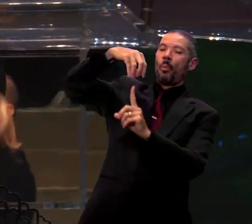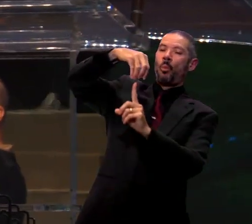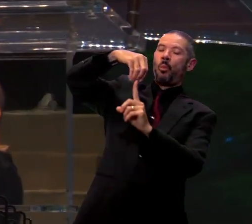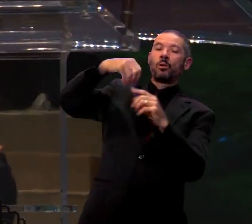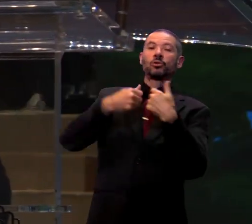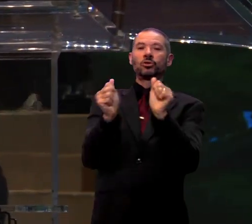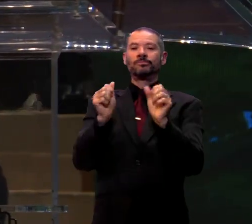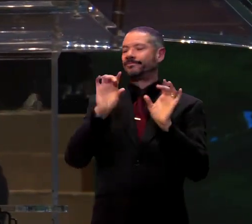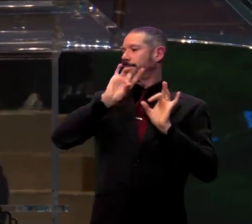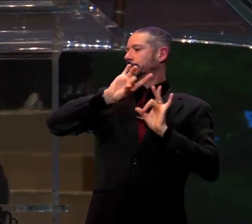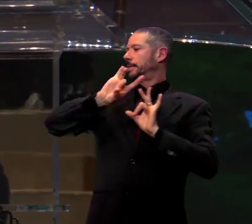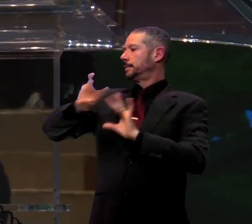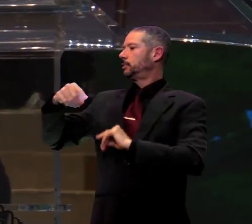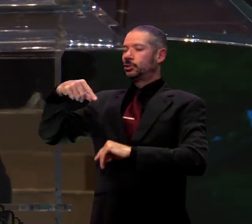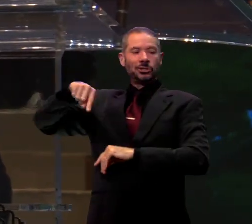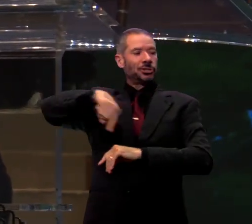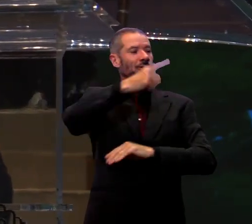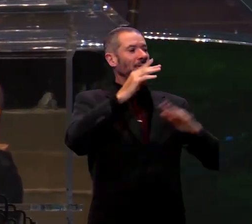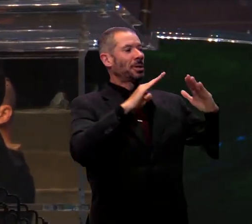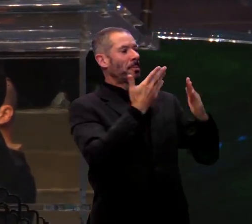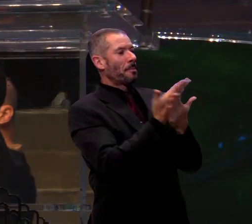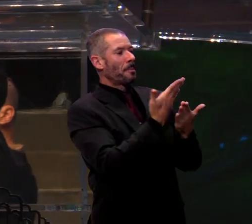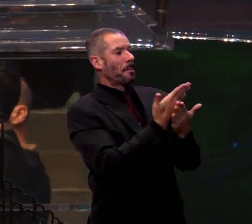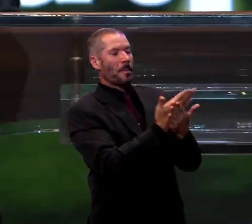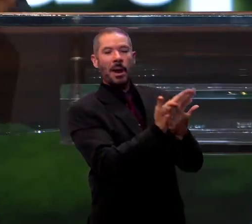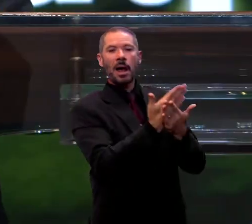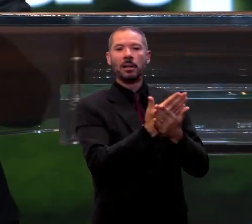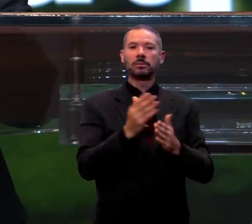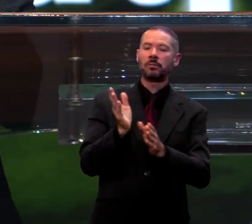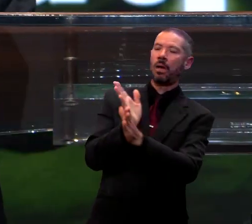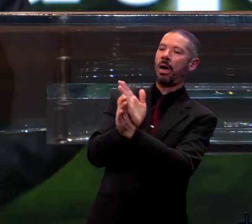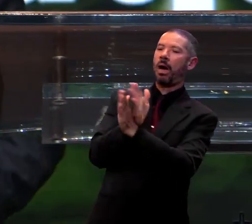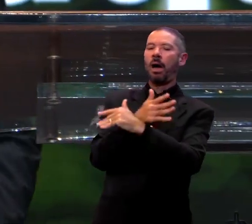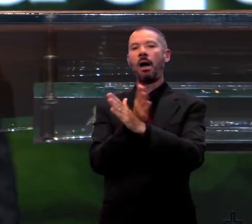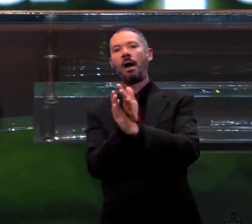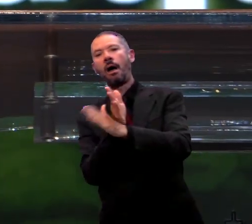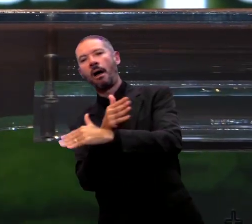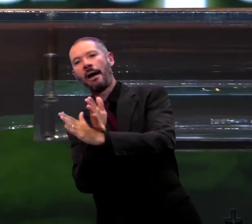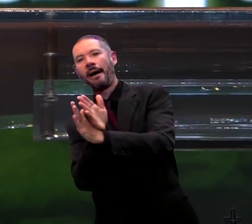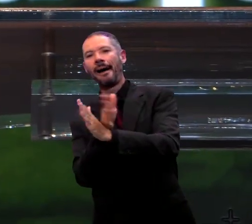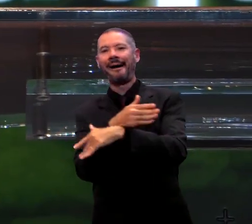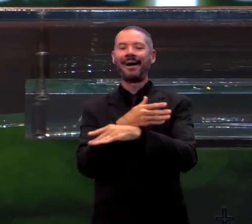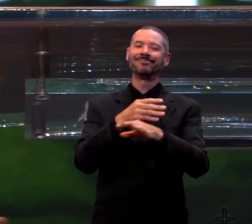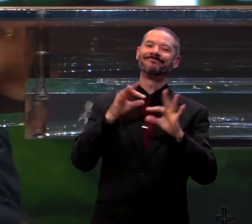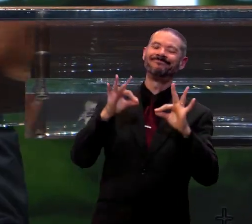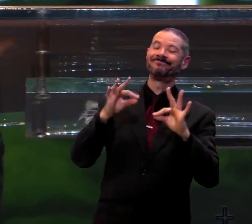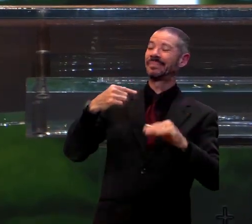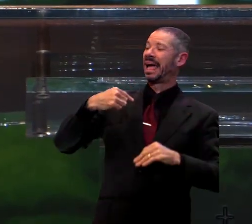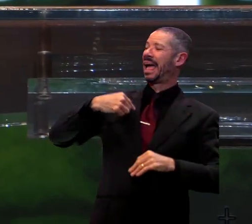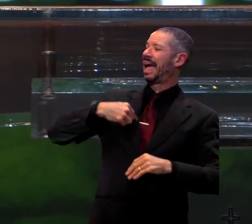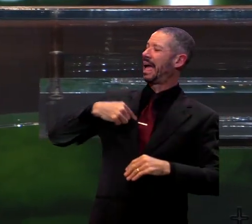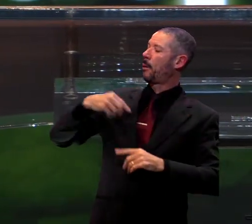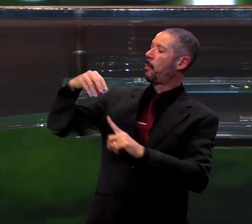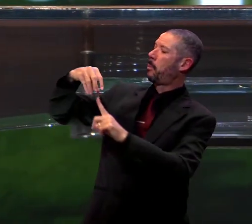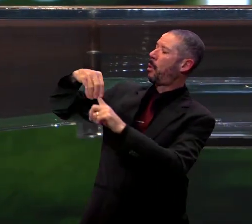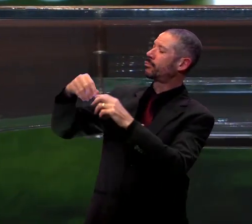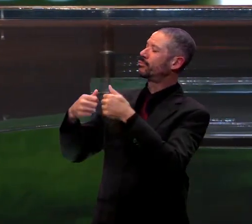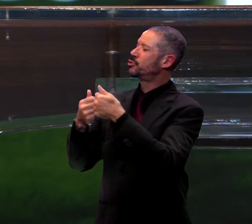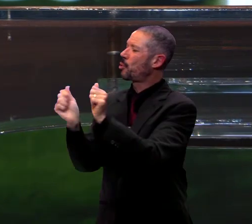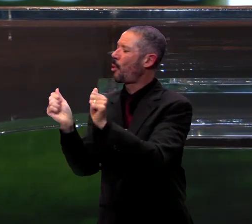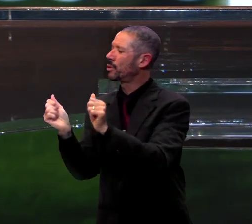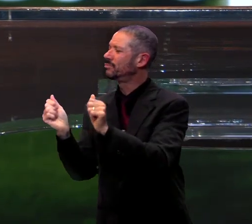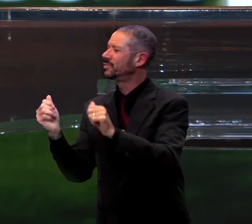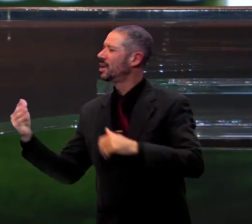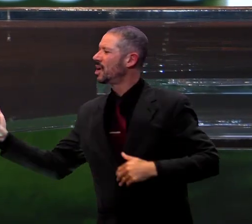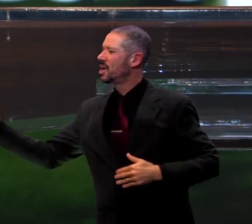Eu desisti de ir para a aula, estava ali ainda meio desnorteado, a gente fica assim, né? E eu fiquei no ponto do ônibus, e o ônibus